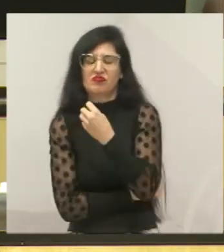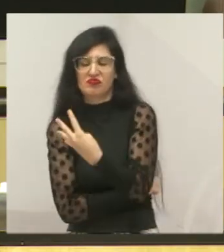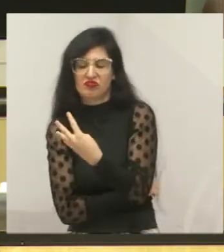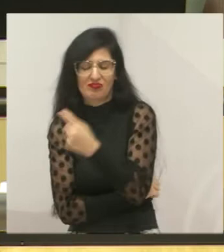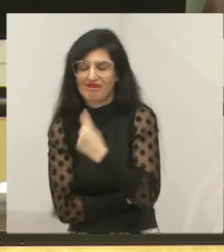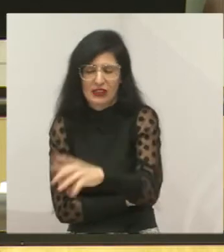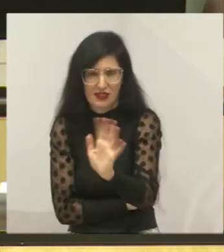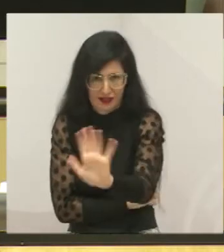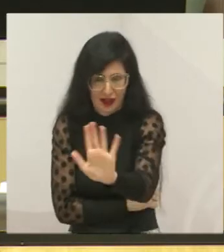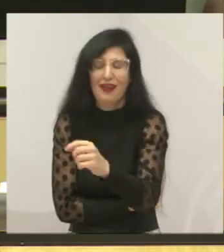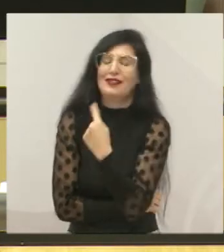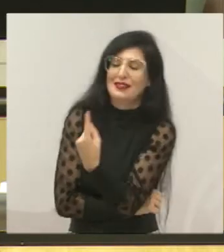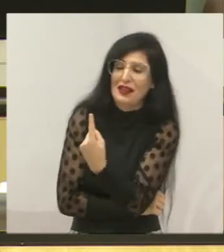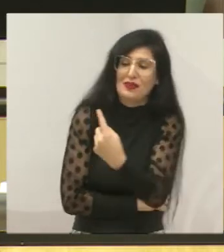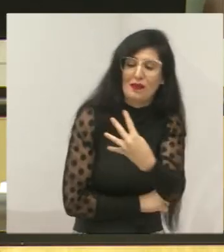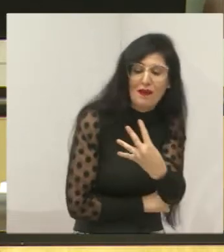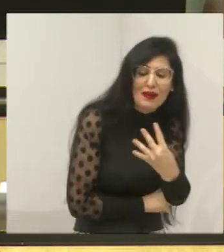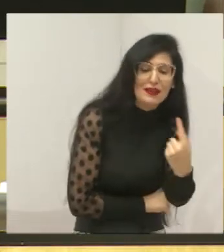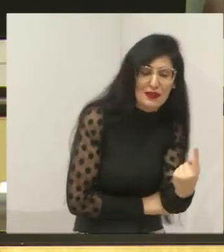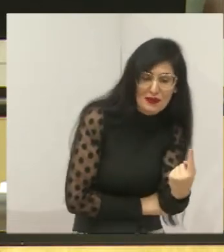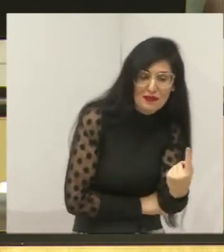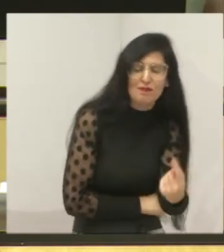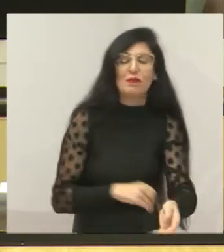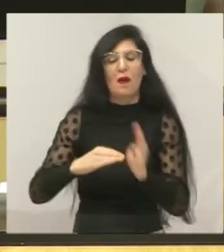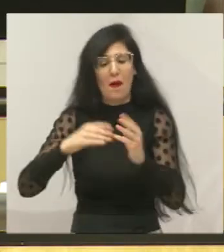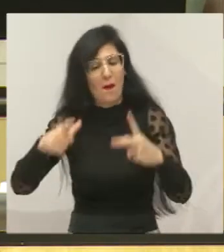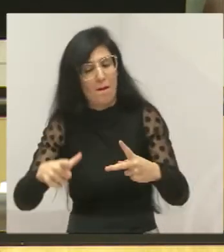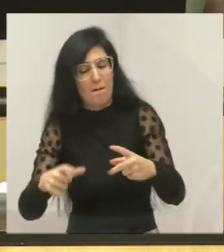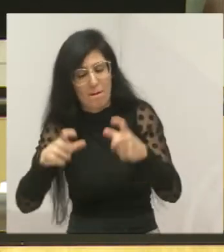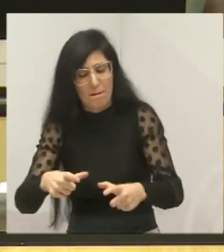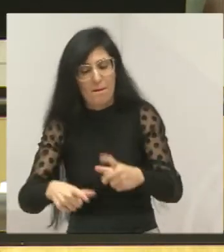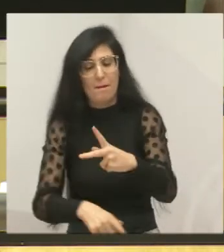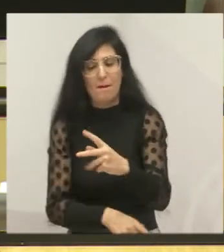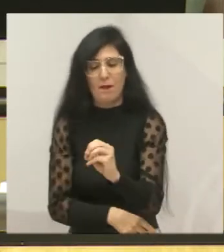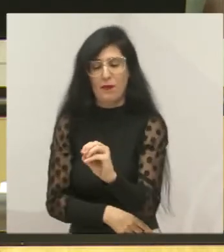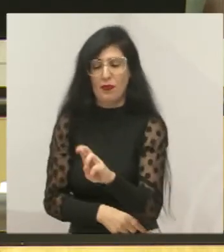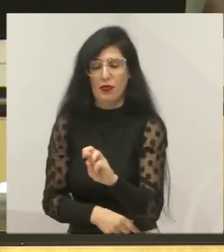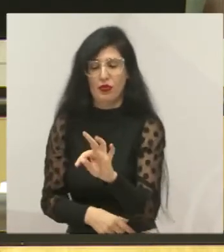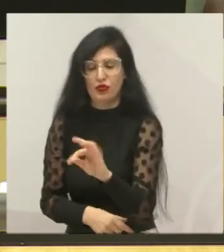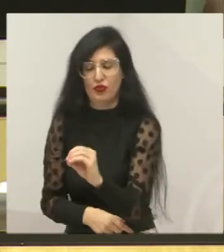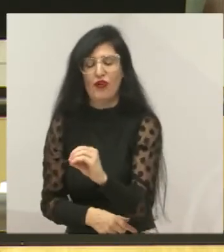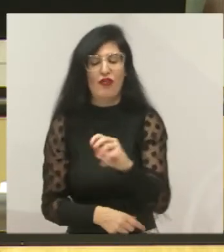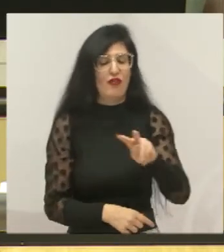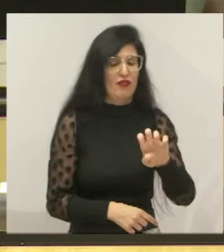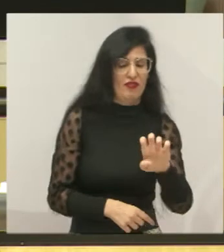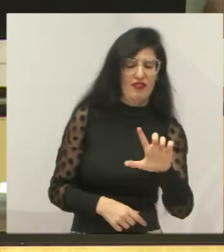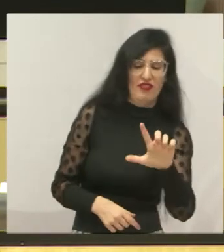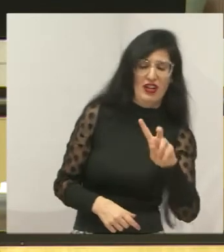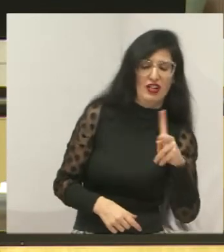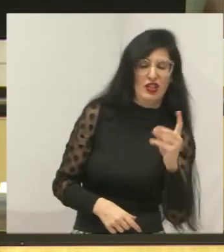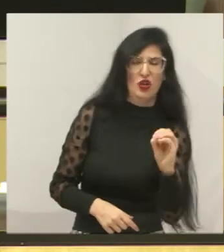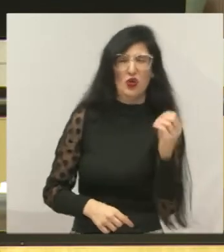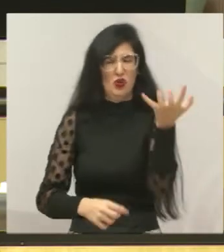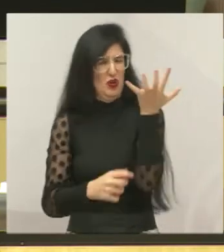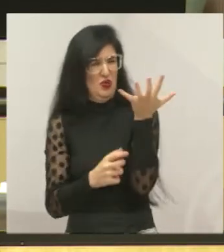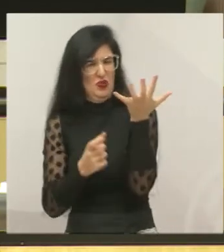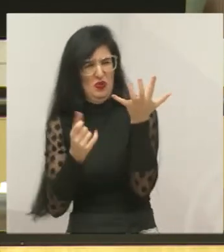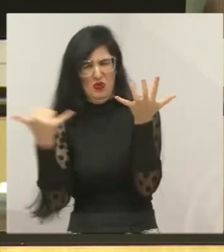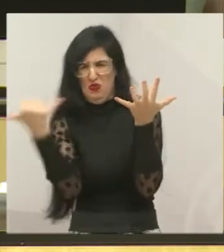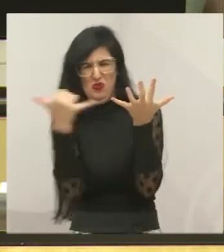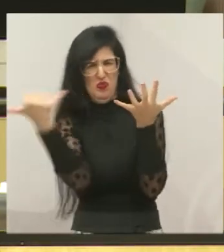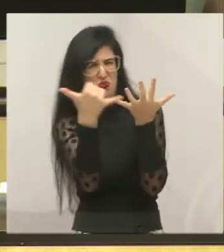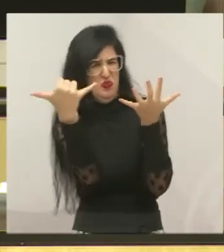Estrada dos Pintacilgos, no bairro Estância Porto Velho, em Jacareí. A citada árvore apresenta galhos entrelaçados aos fios da rede de energia